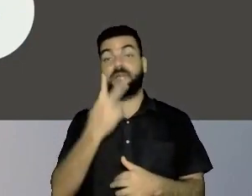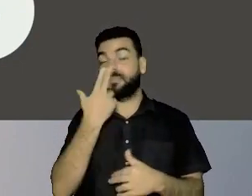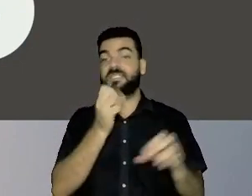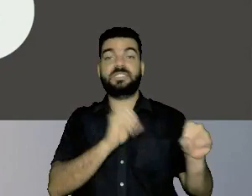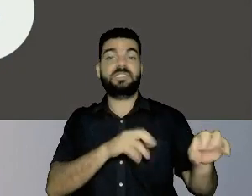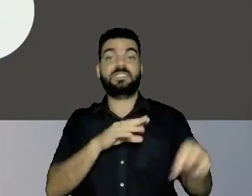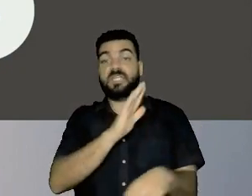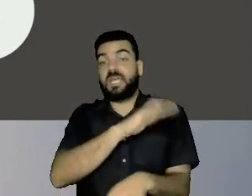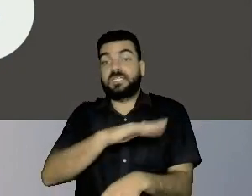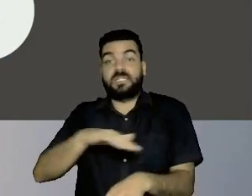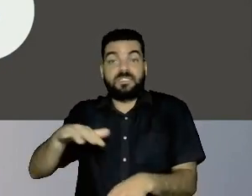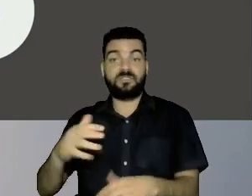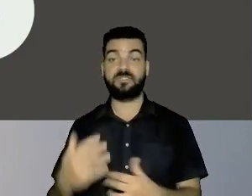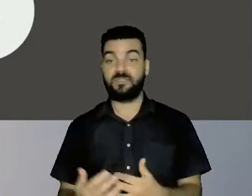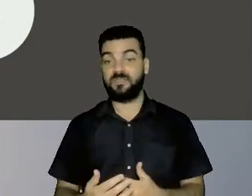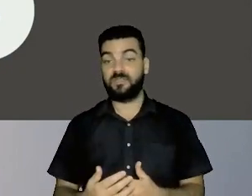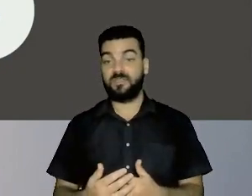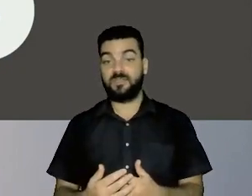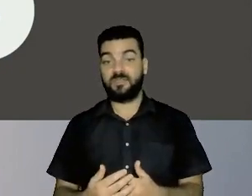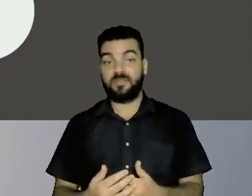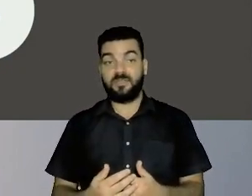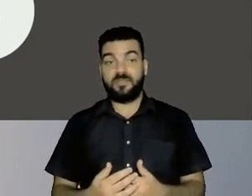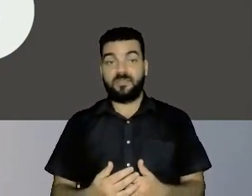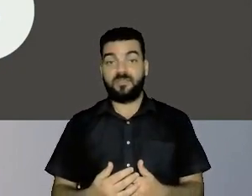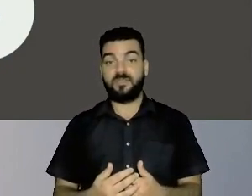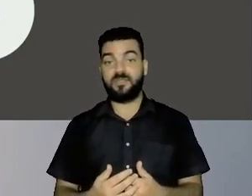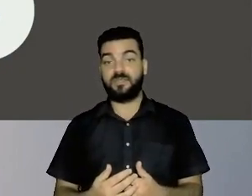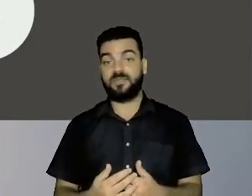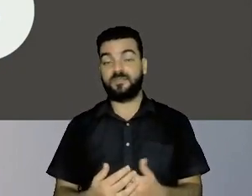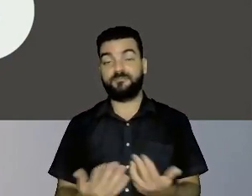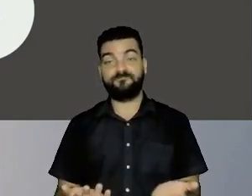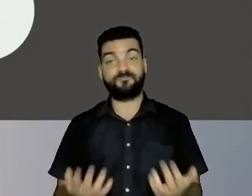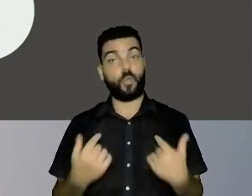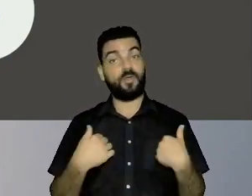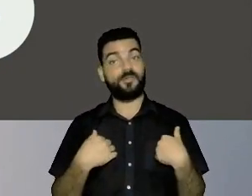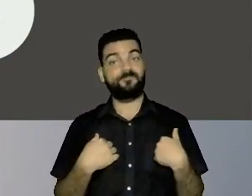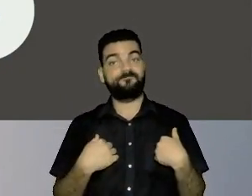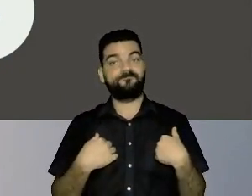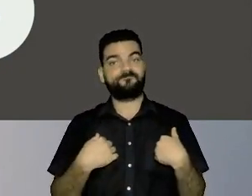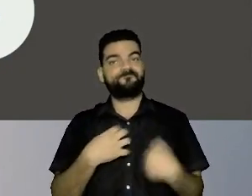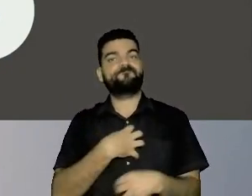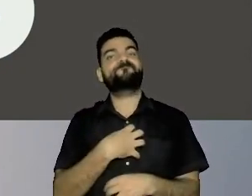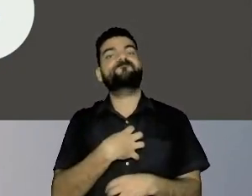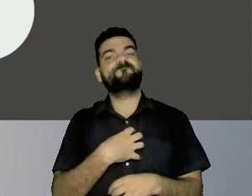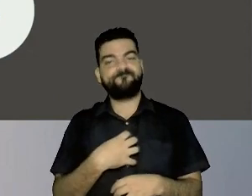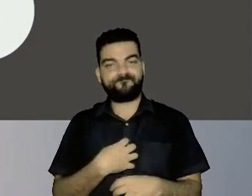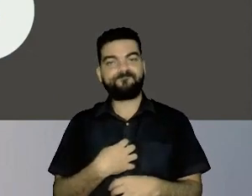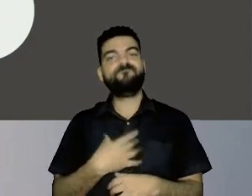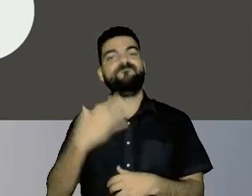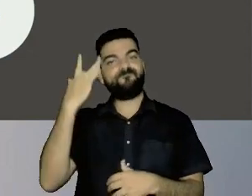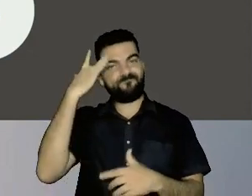enfim. E aí a gente tem os papéis de gênero que vão condicionando